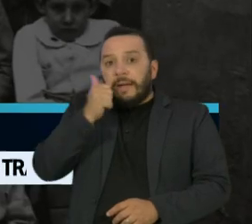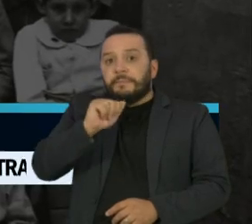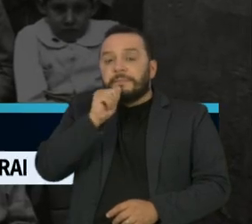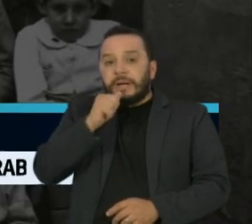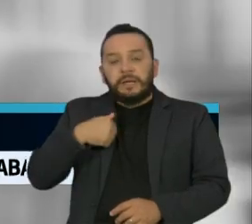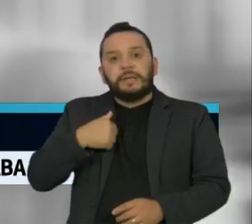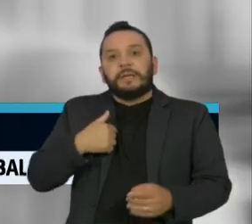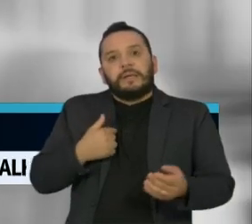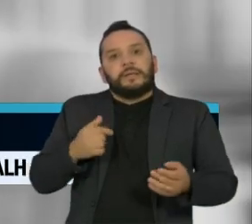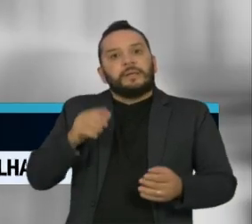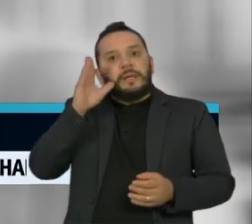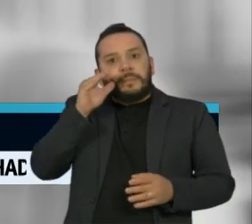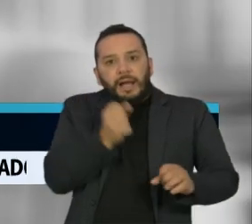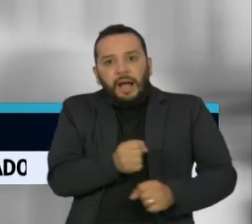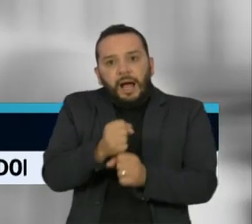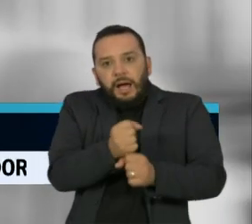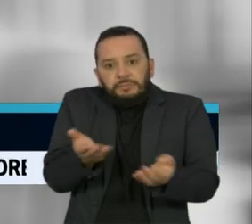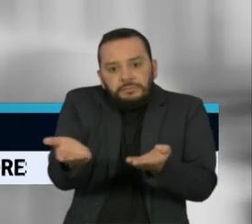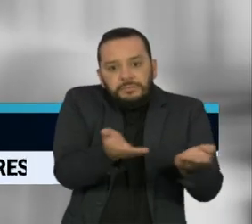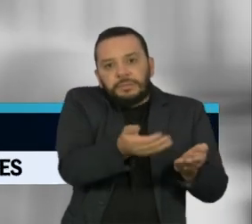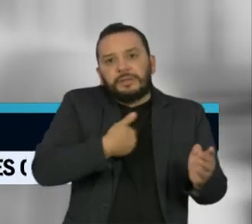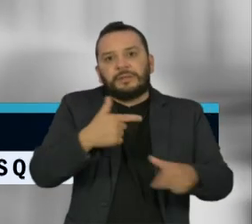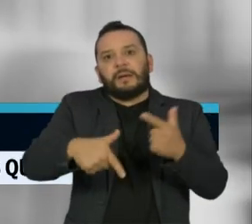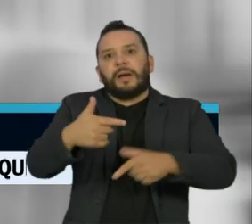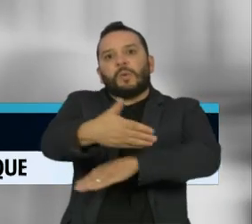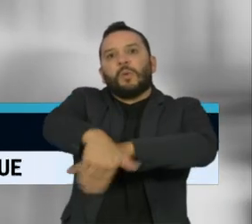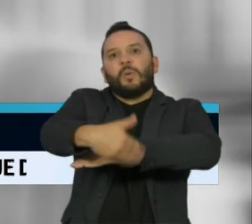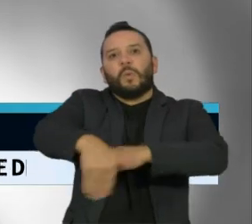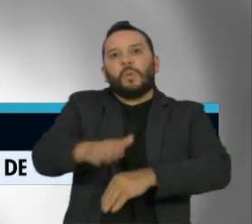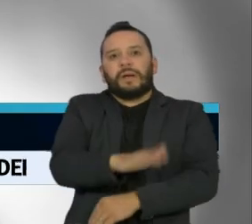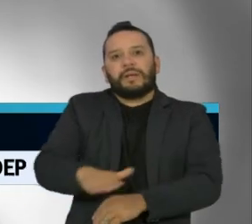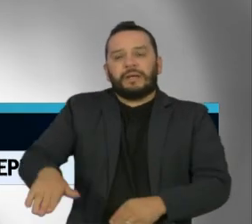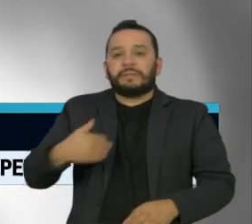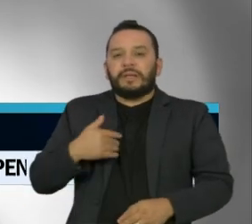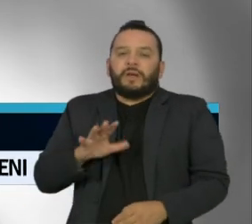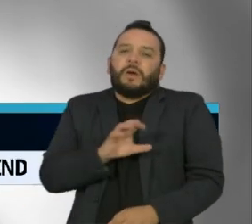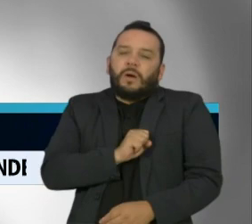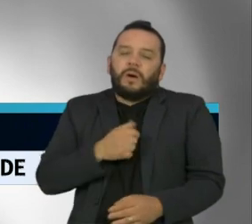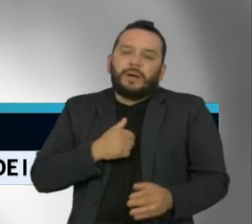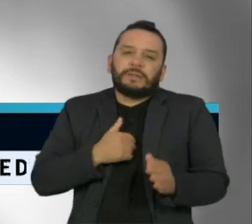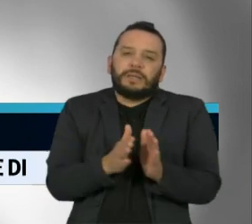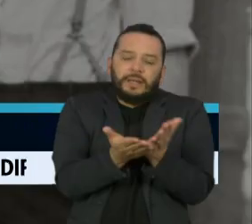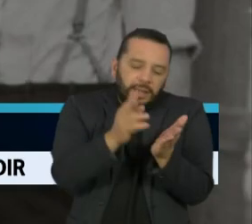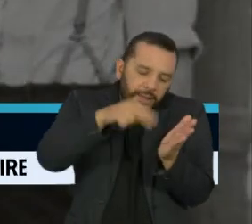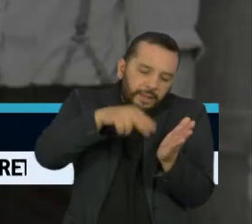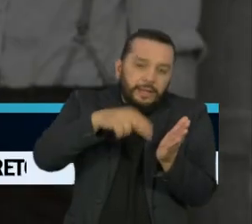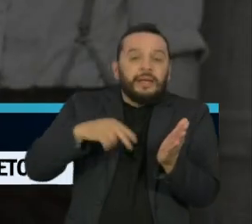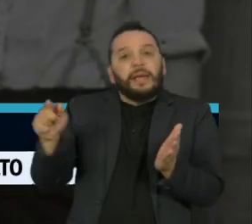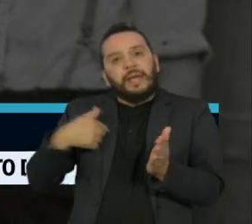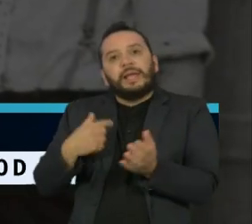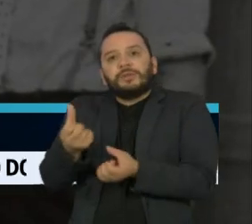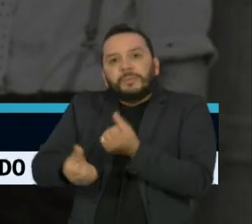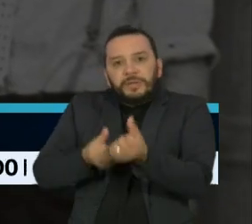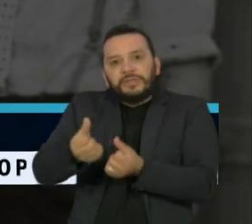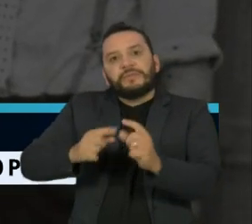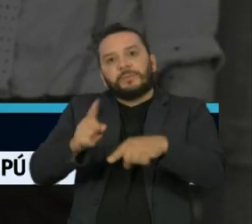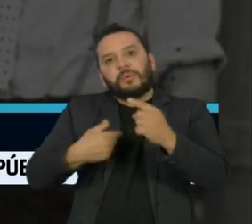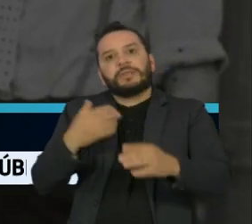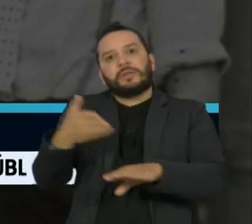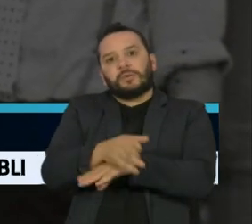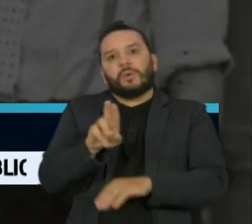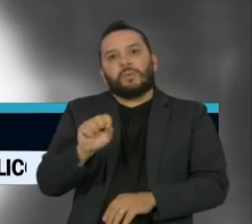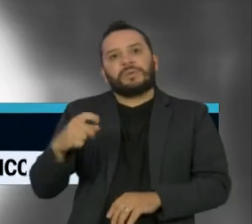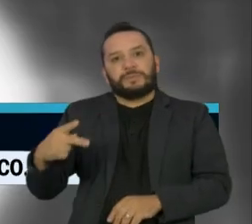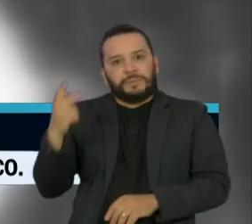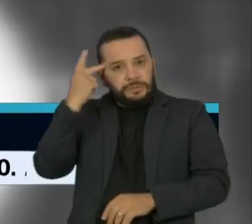trabalhou nas ruas ainda criança o gosto pela leitura o levou o supletivo e depois a universidade de são